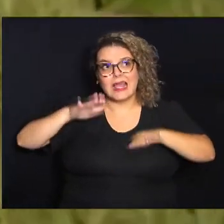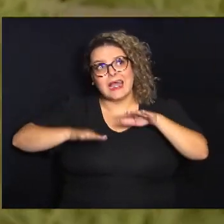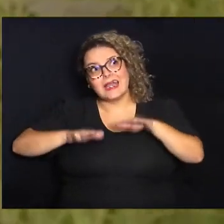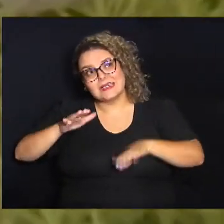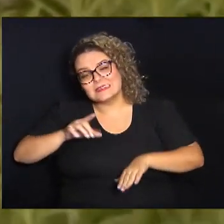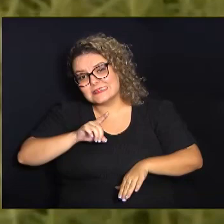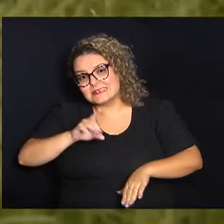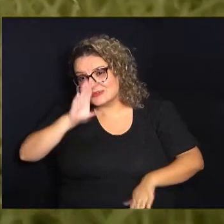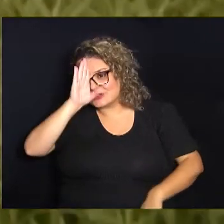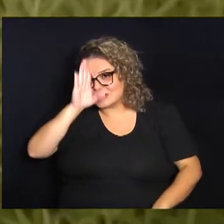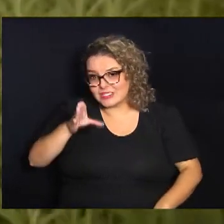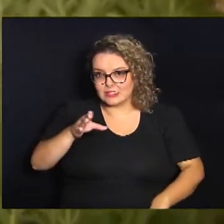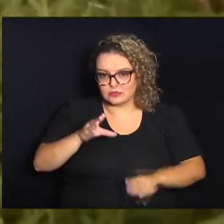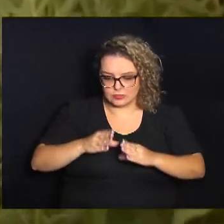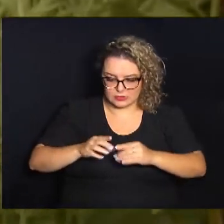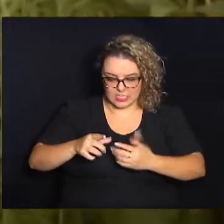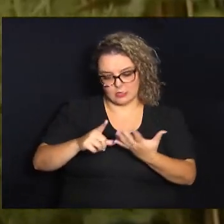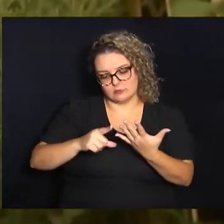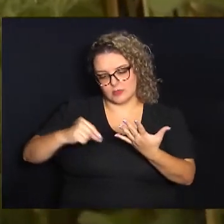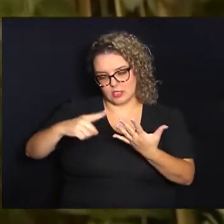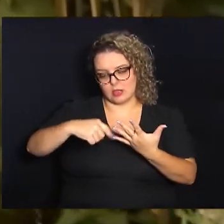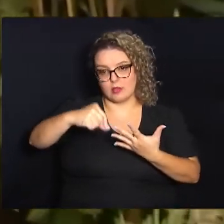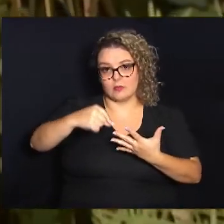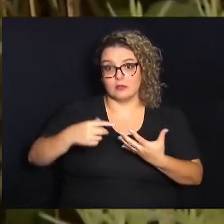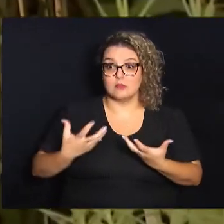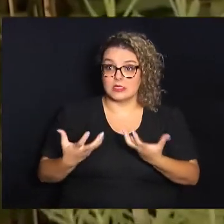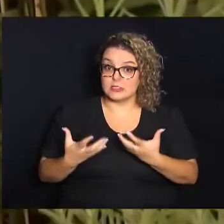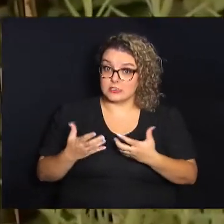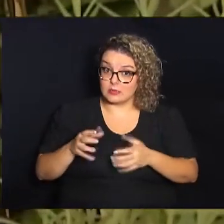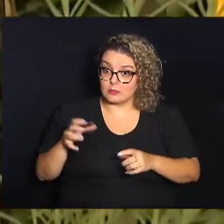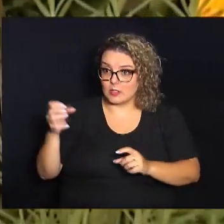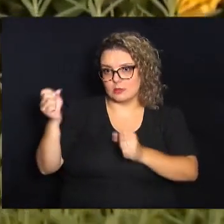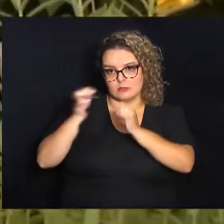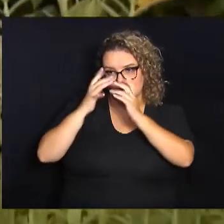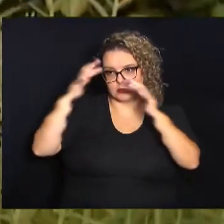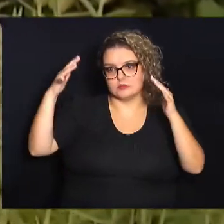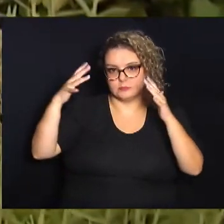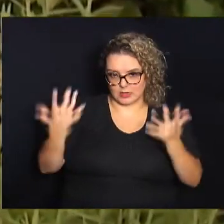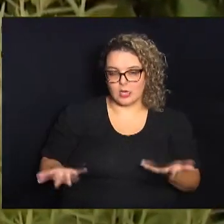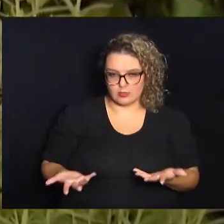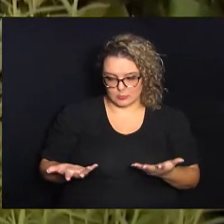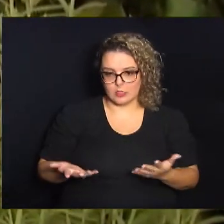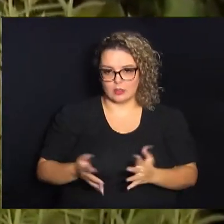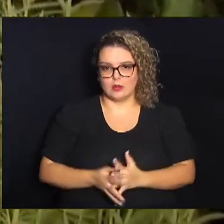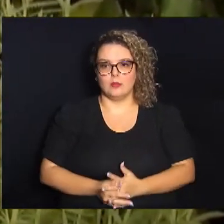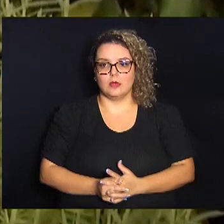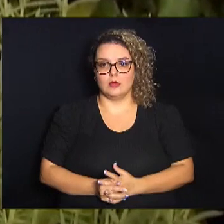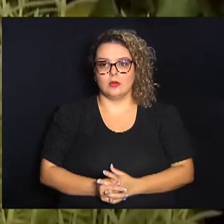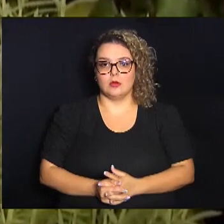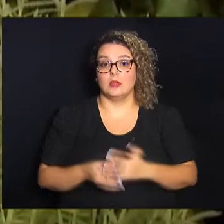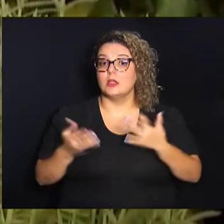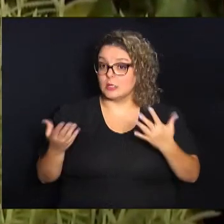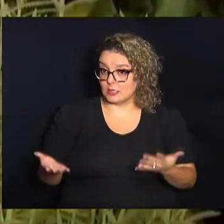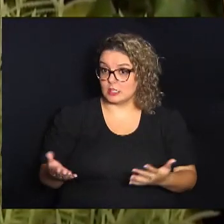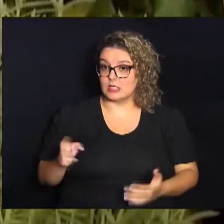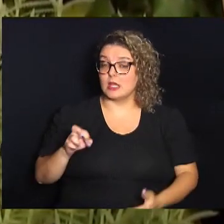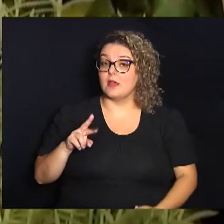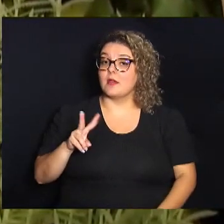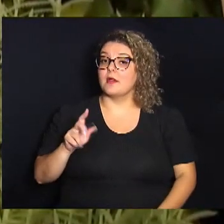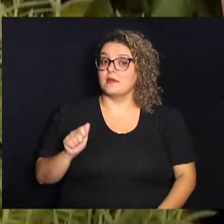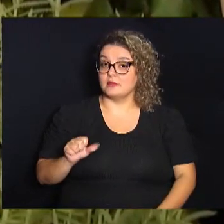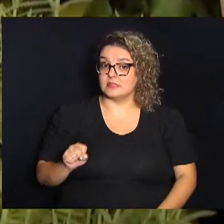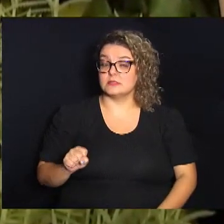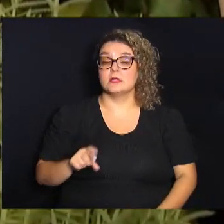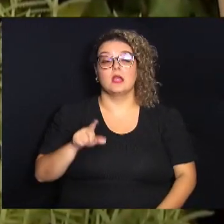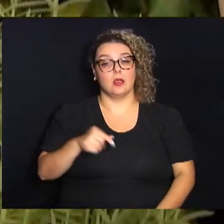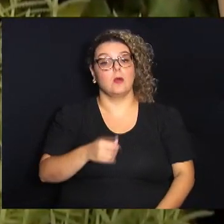na folha, mas ela precisa receber indiretamente essa iluminação. E aqui para o caso das ervas é um bom